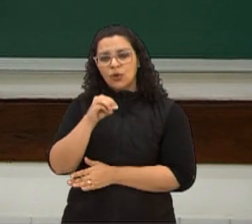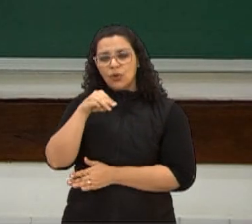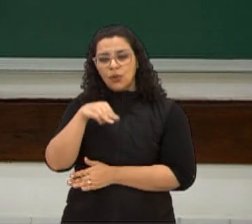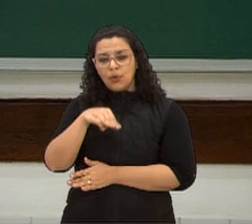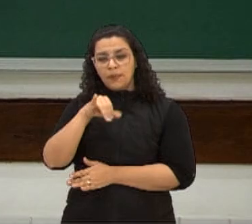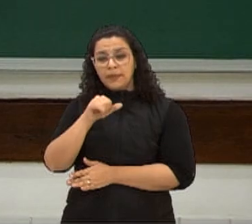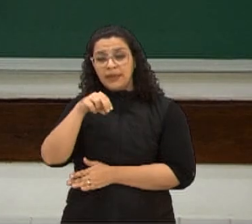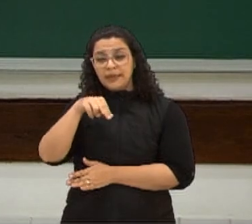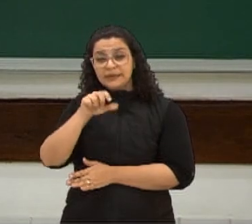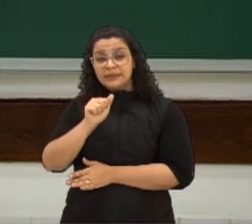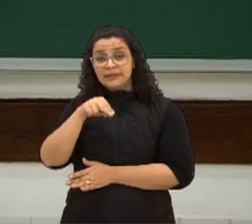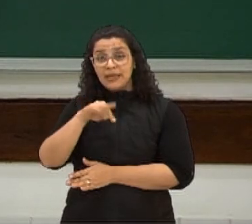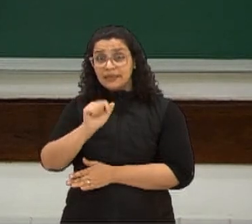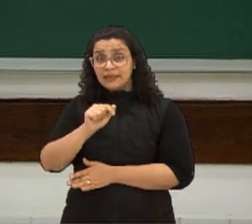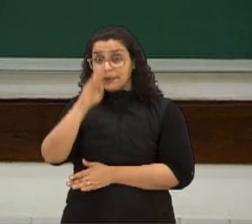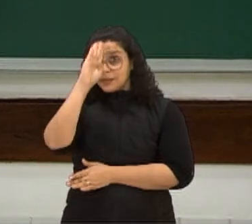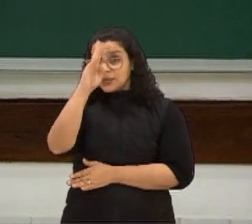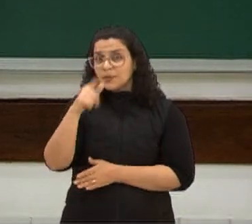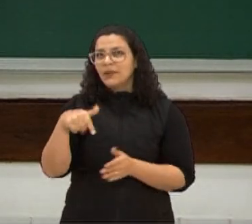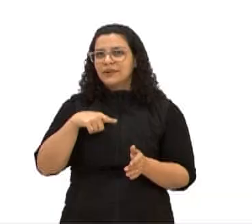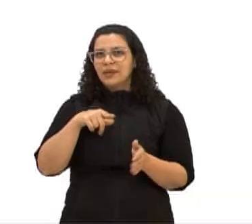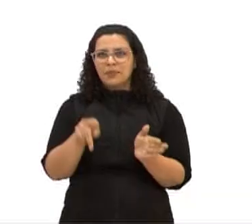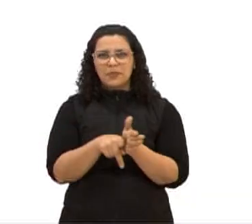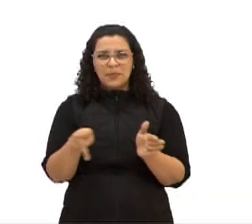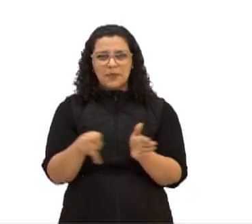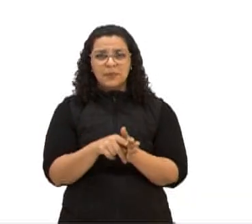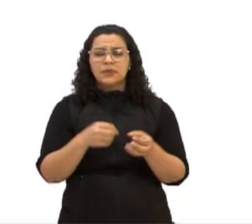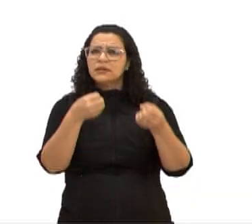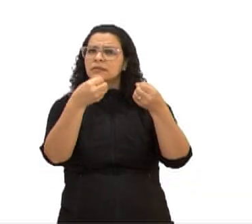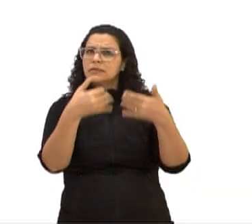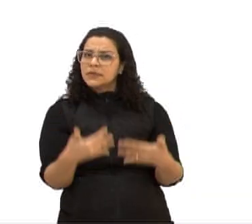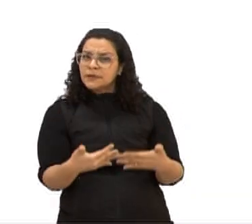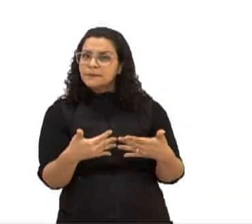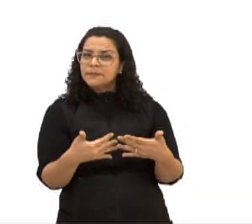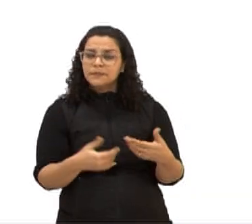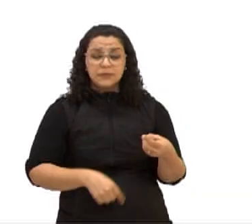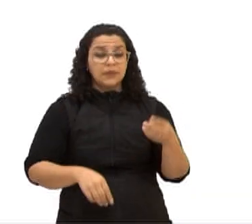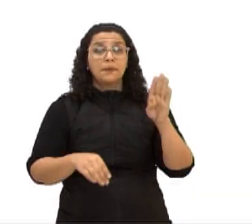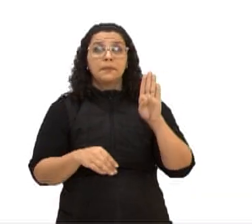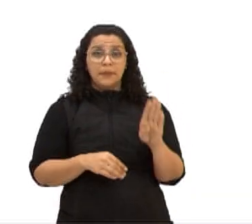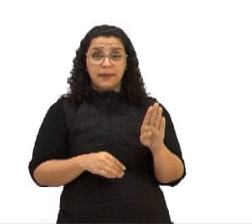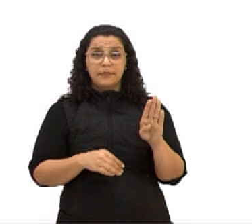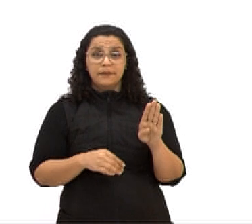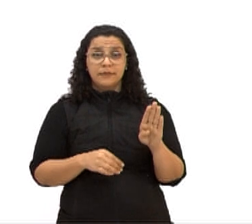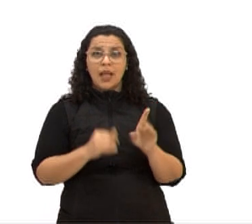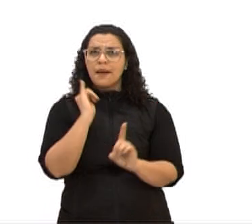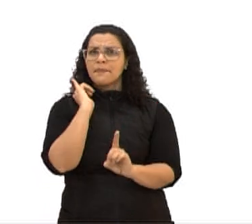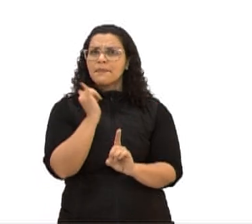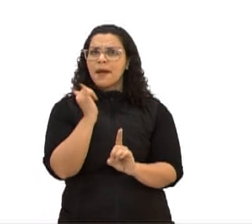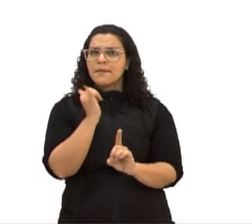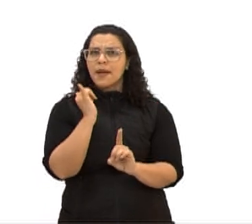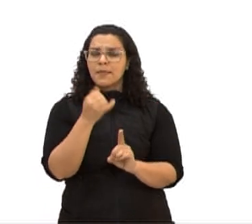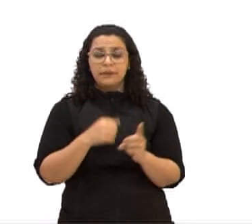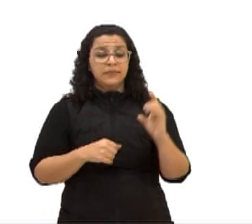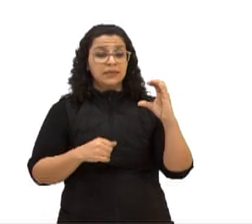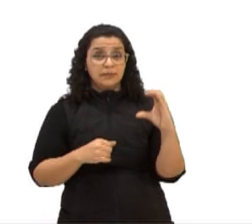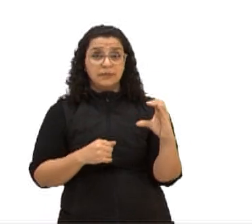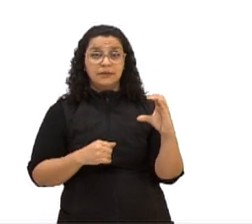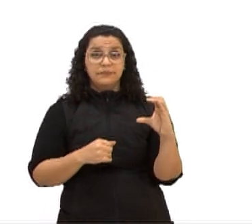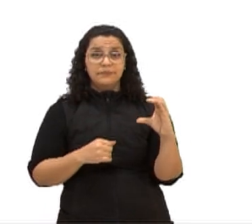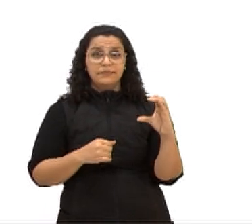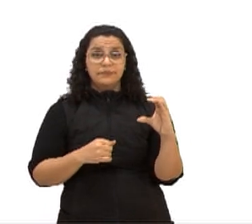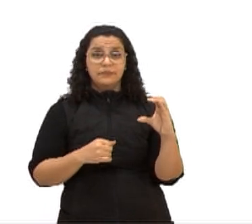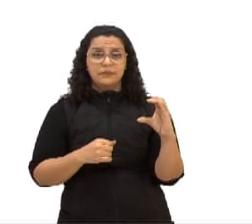seja, aparece mais, ok? O quê? Descritivo, letra B, narrativo, letra